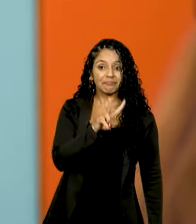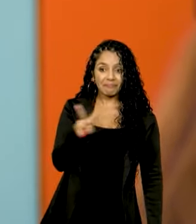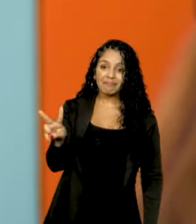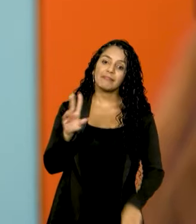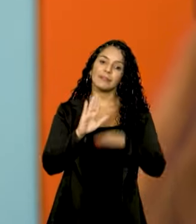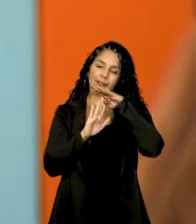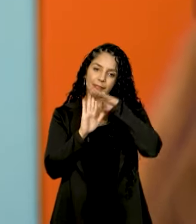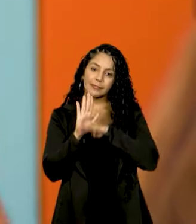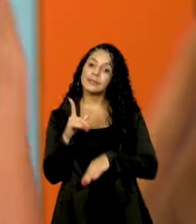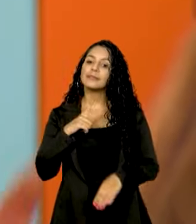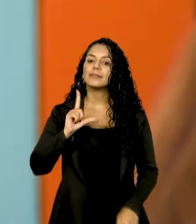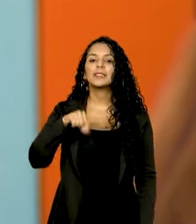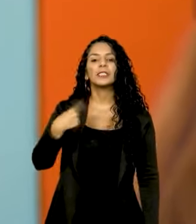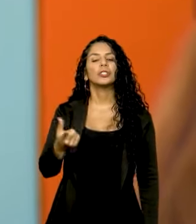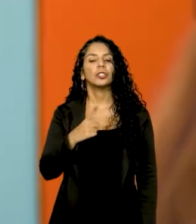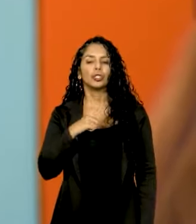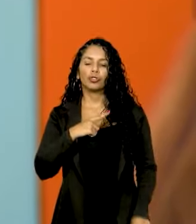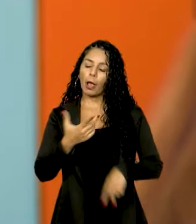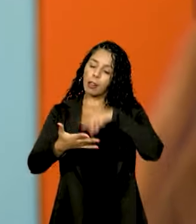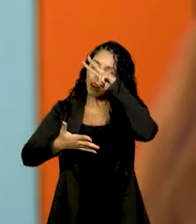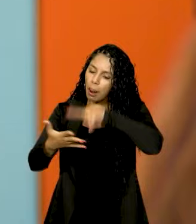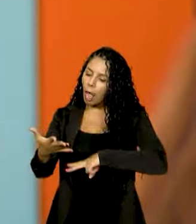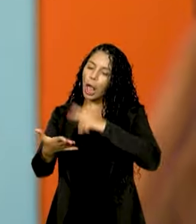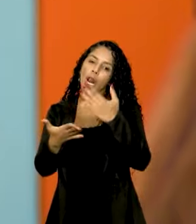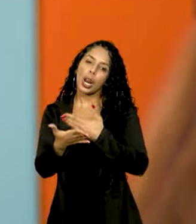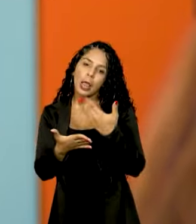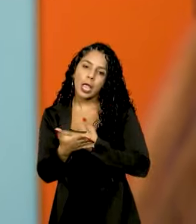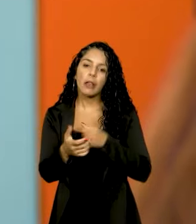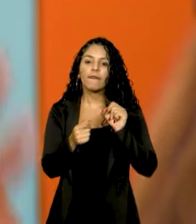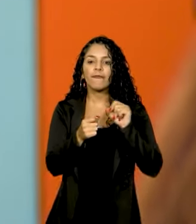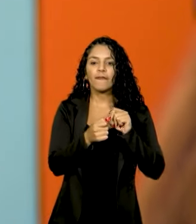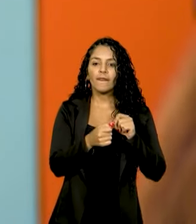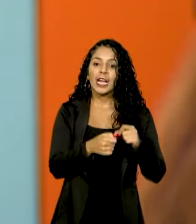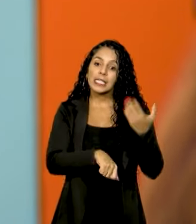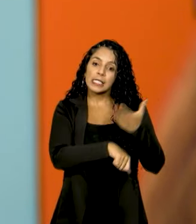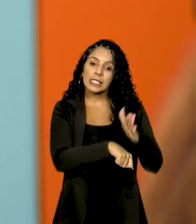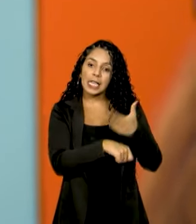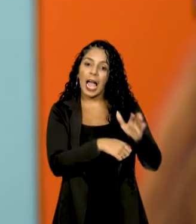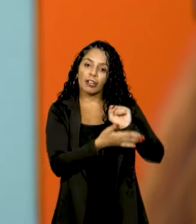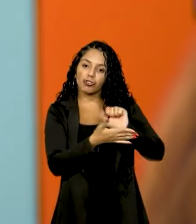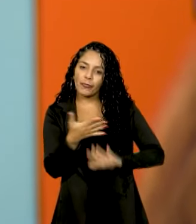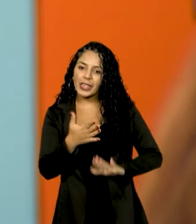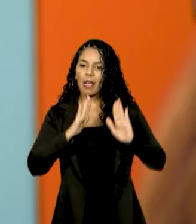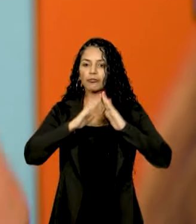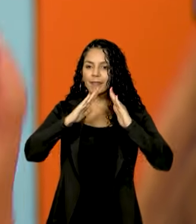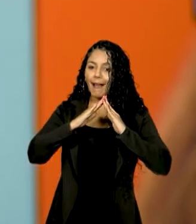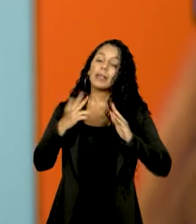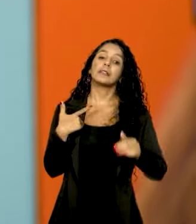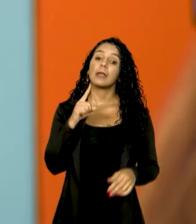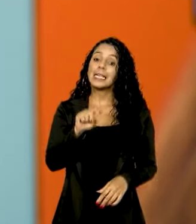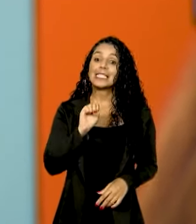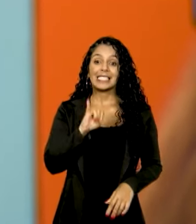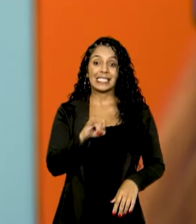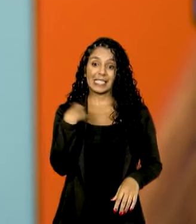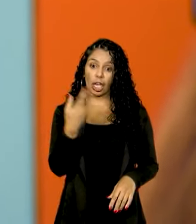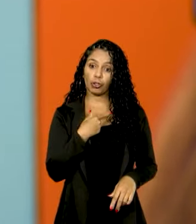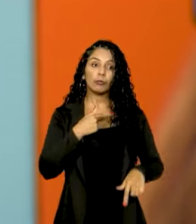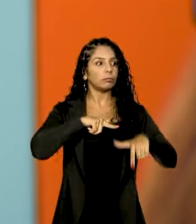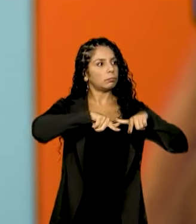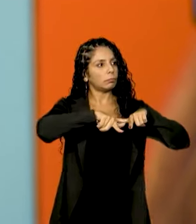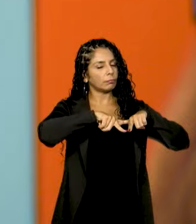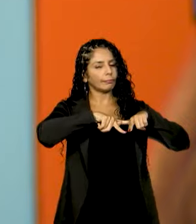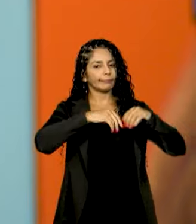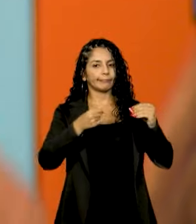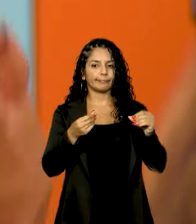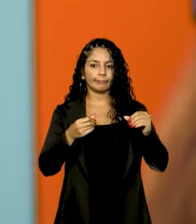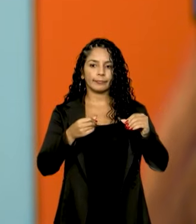depois tinha a questão de ler o livro, tinha fazer os deveres, tinha outras coisas. E por mais que a gente estivesse trabalhando na